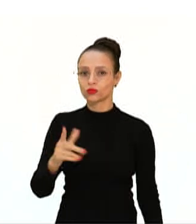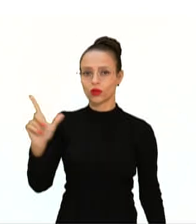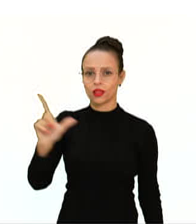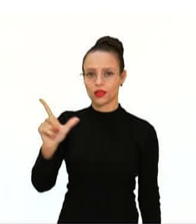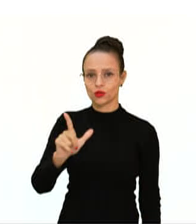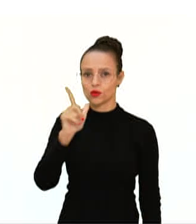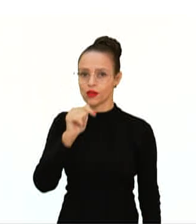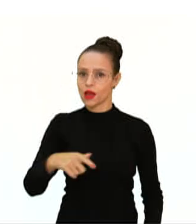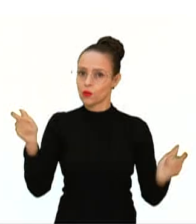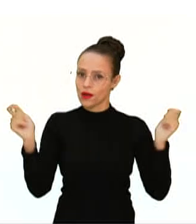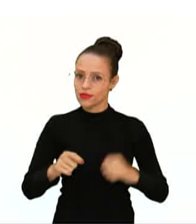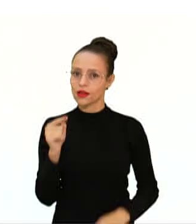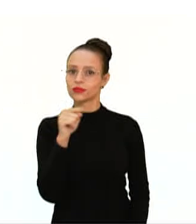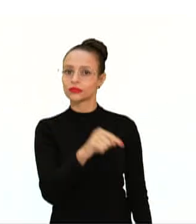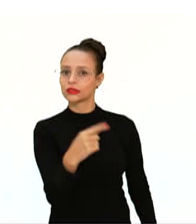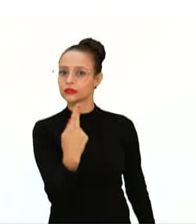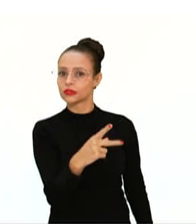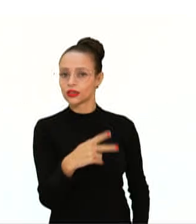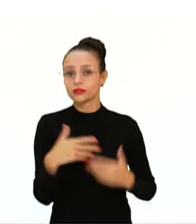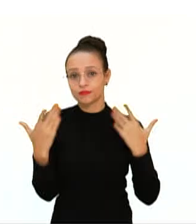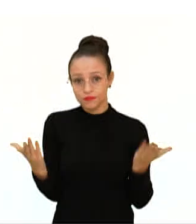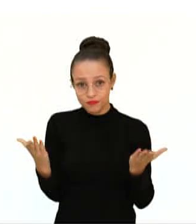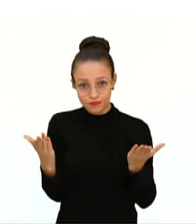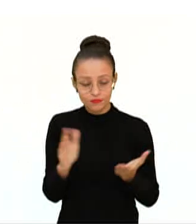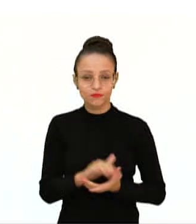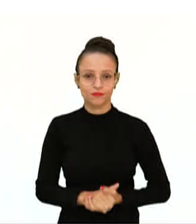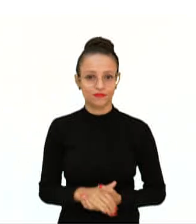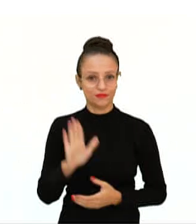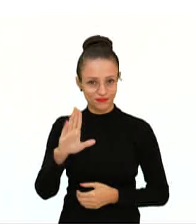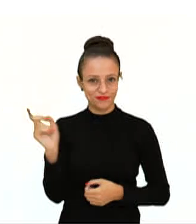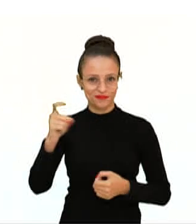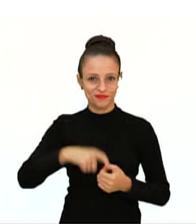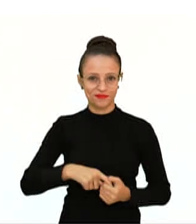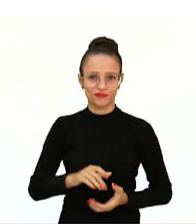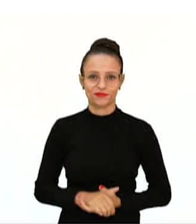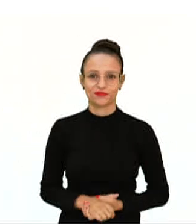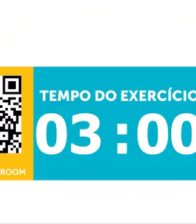água cabem na piscina de Antônio? Eu já volto.